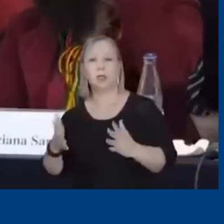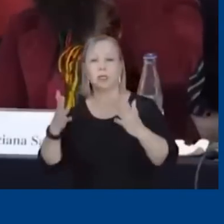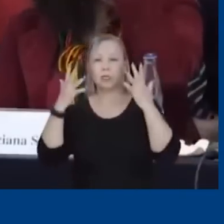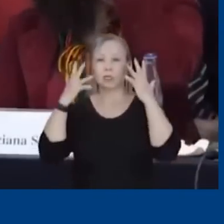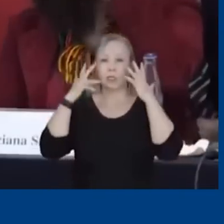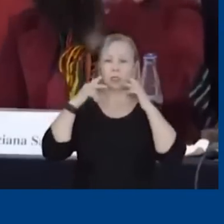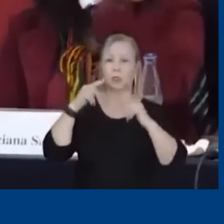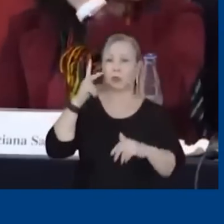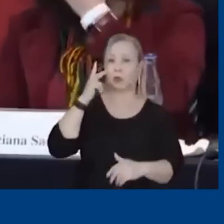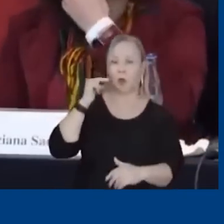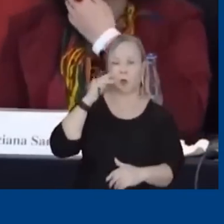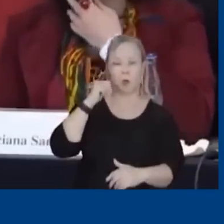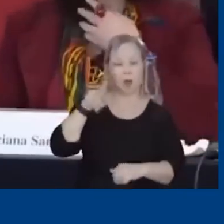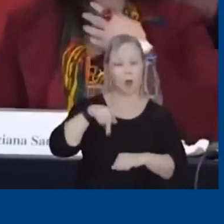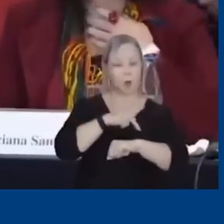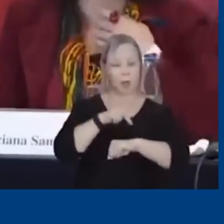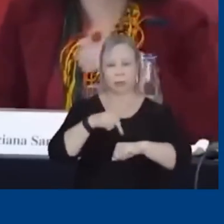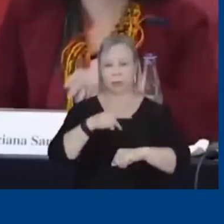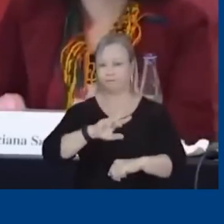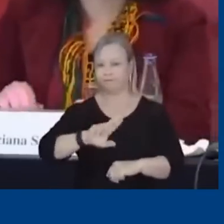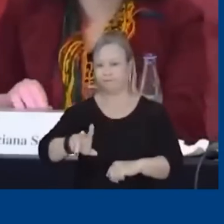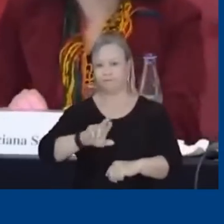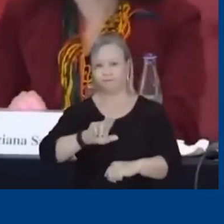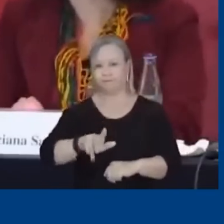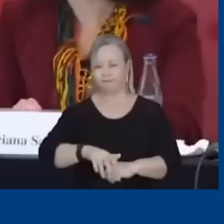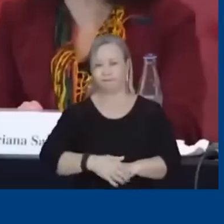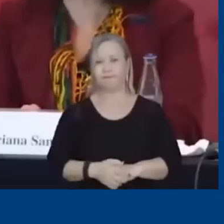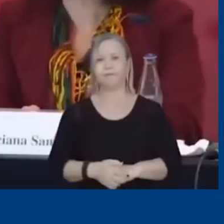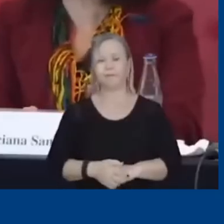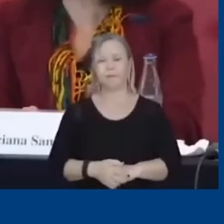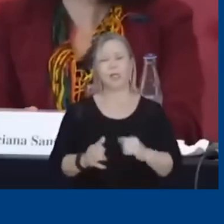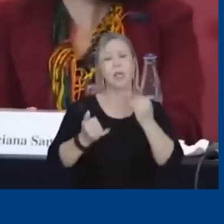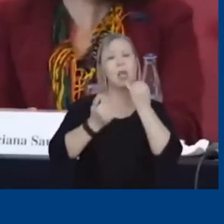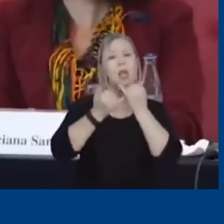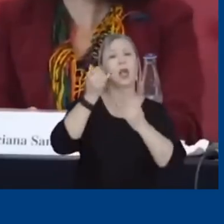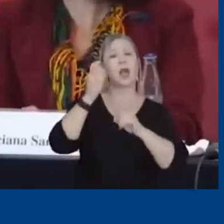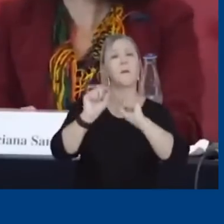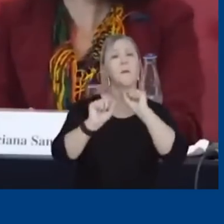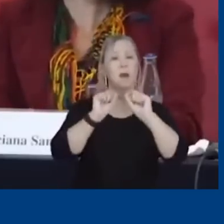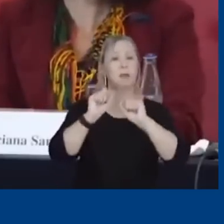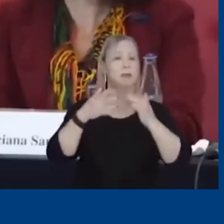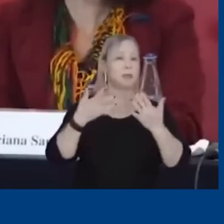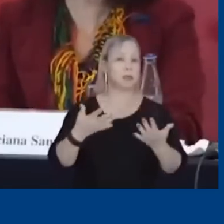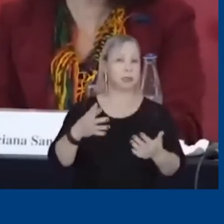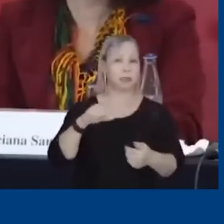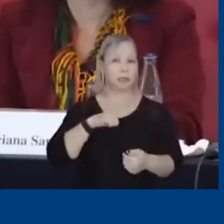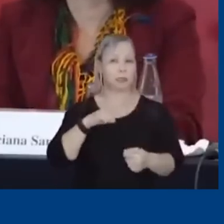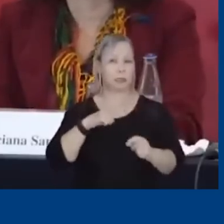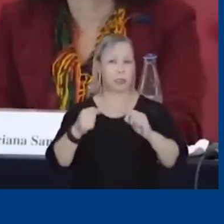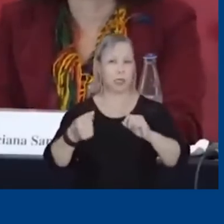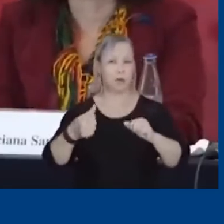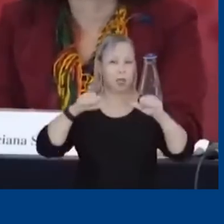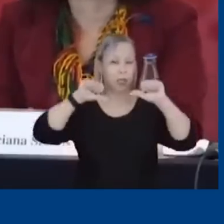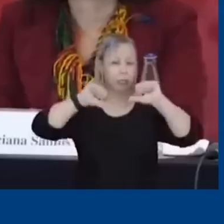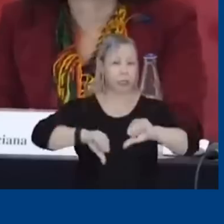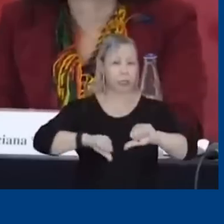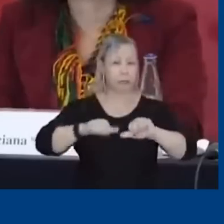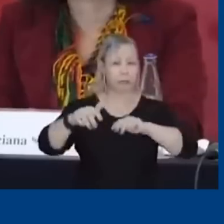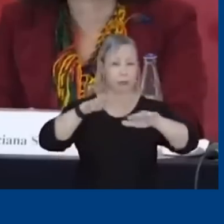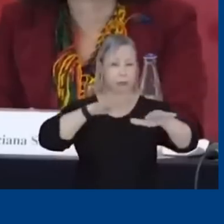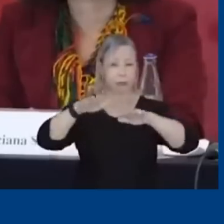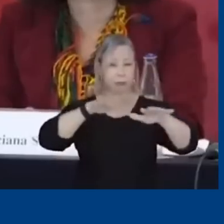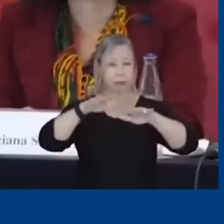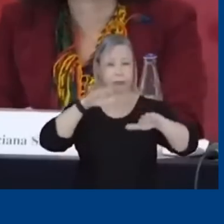país. Tá, parece que teve um terremoto. E parece que